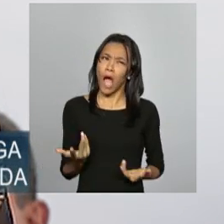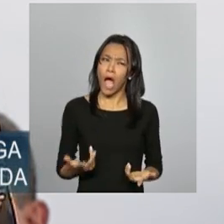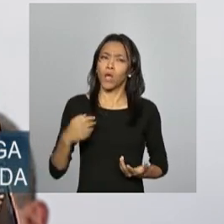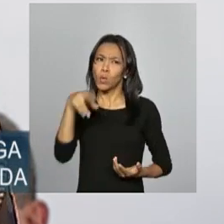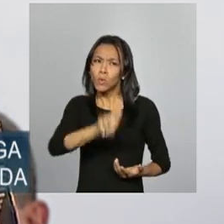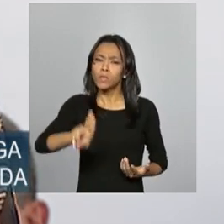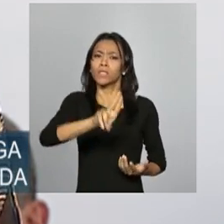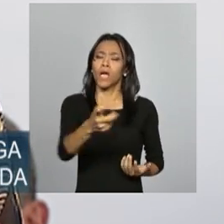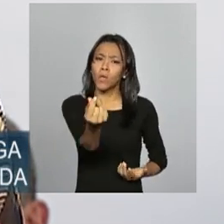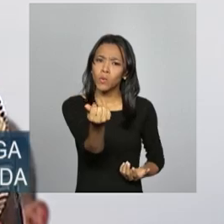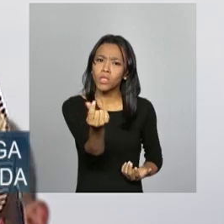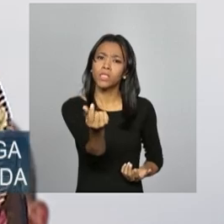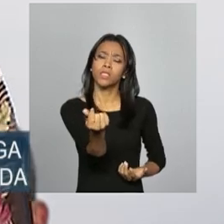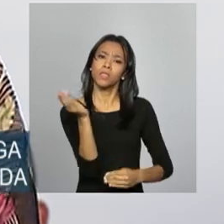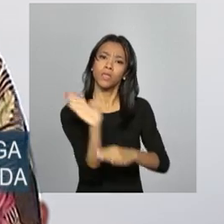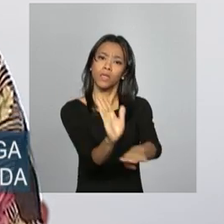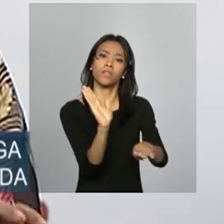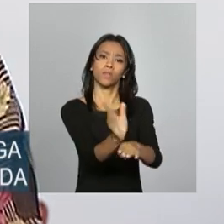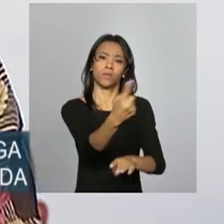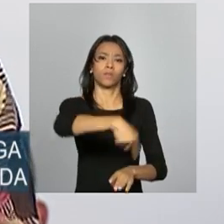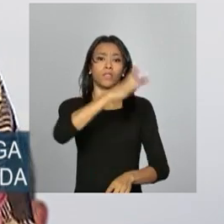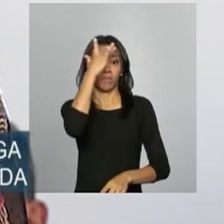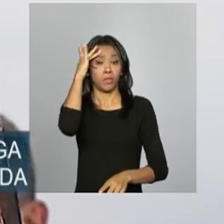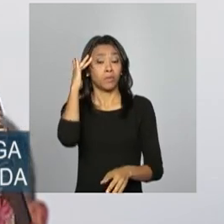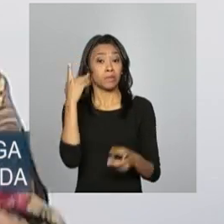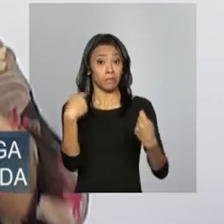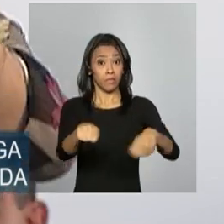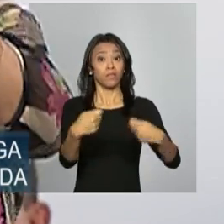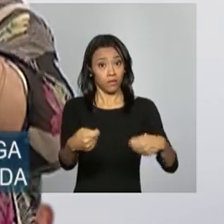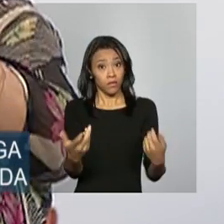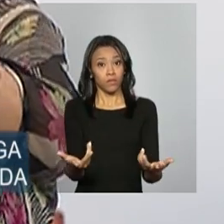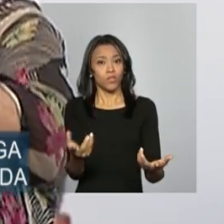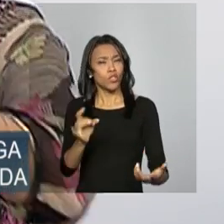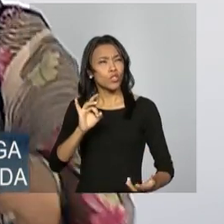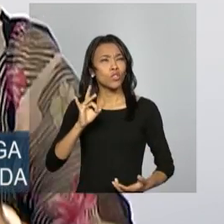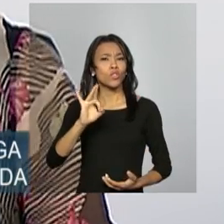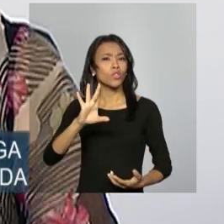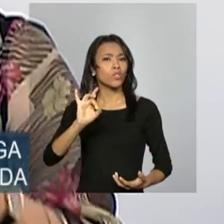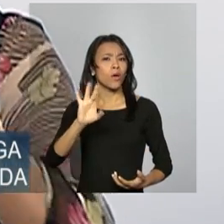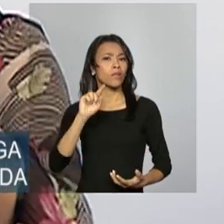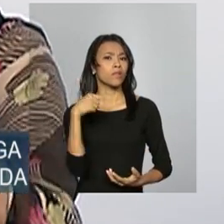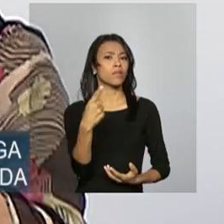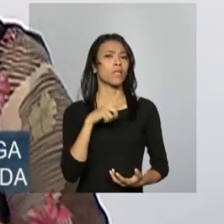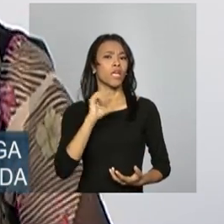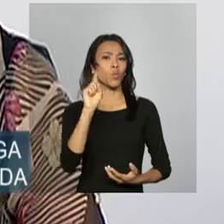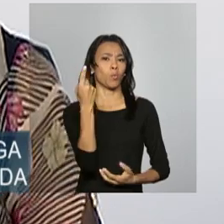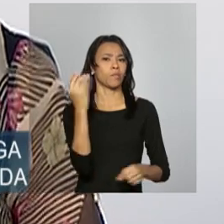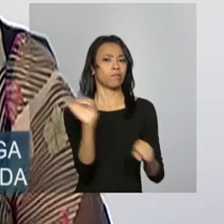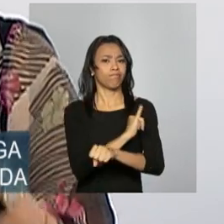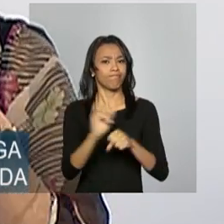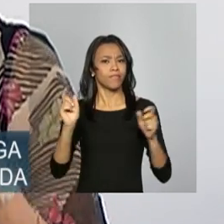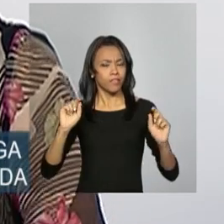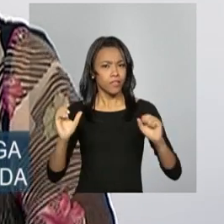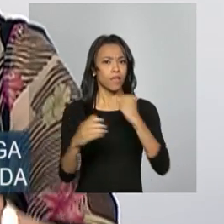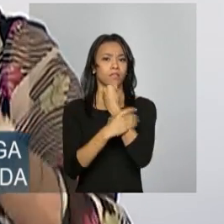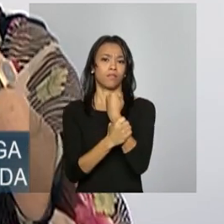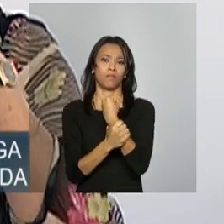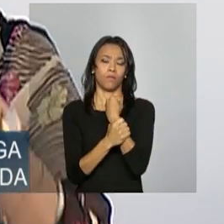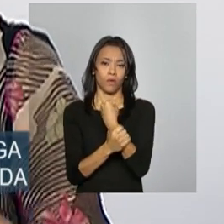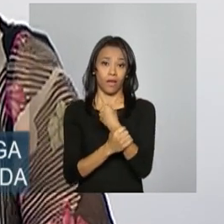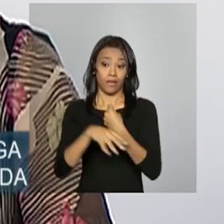para beneficiar aqueles que mais precisam. E só tem um jeito de assegurar que